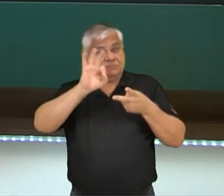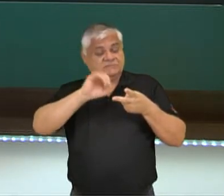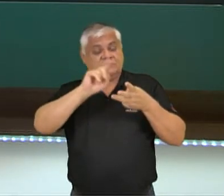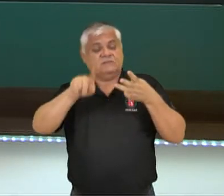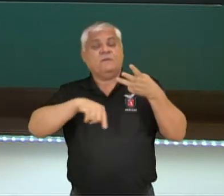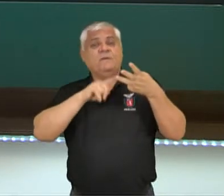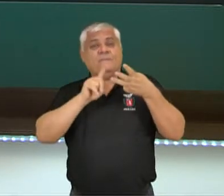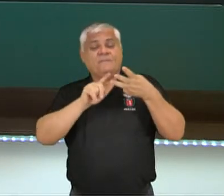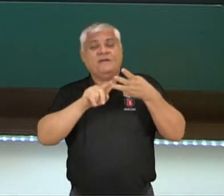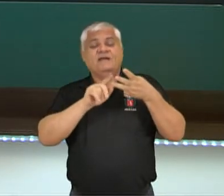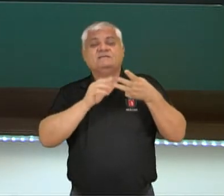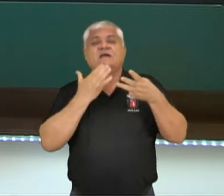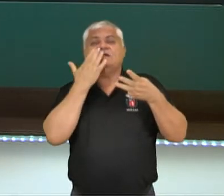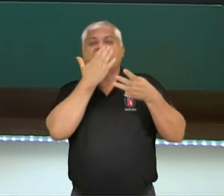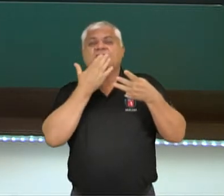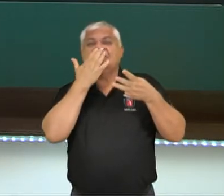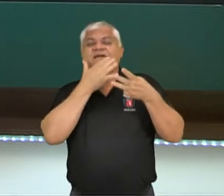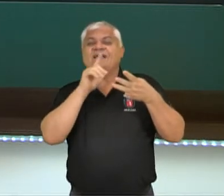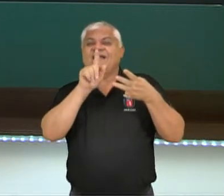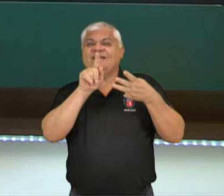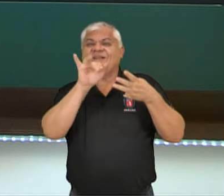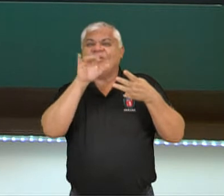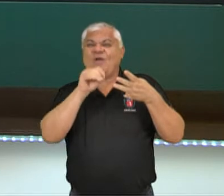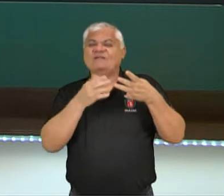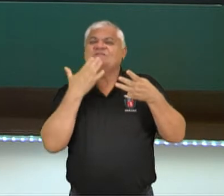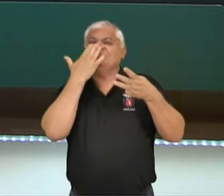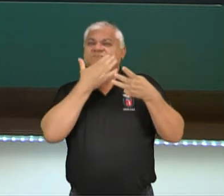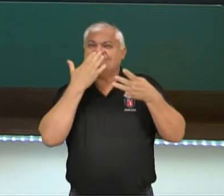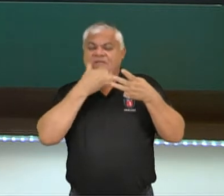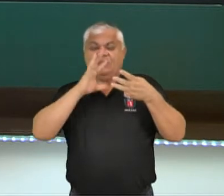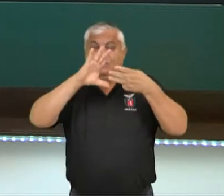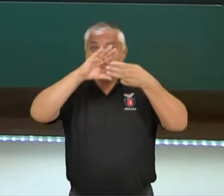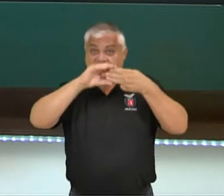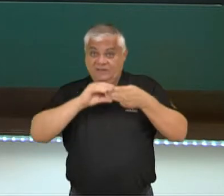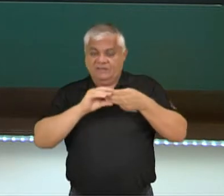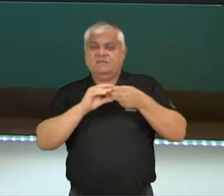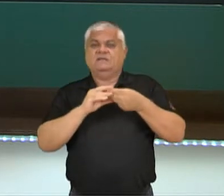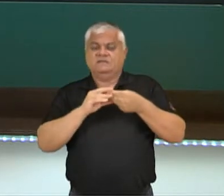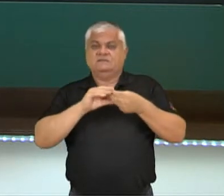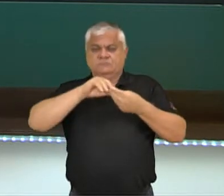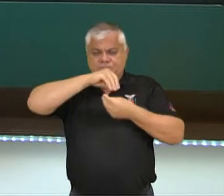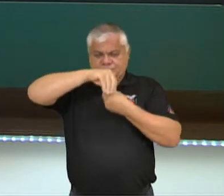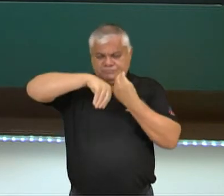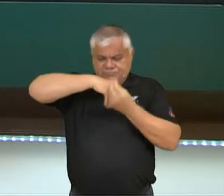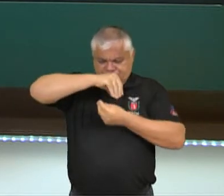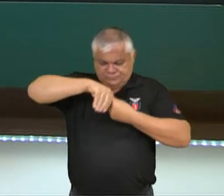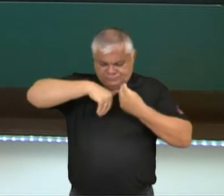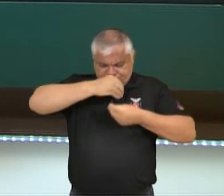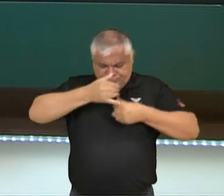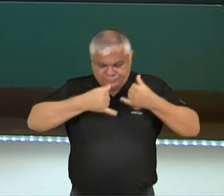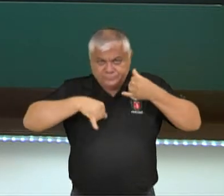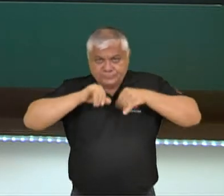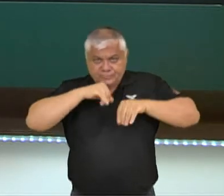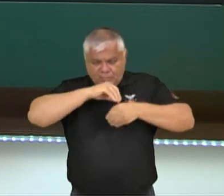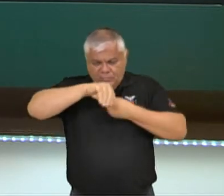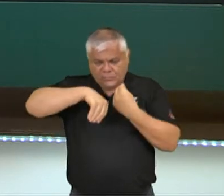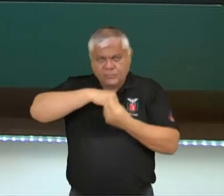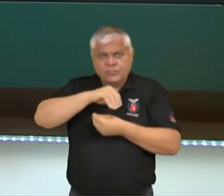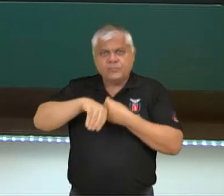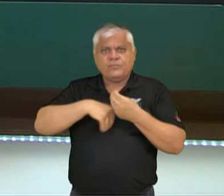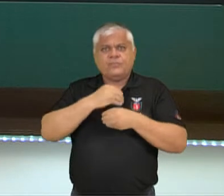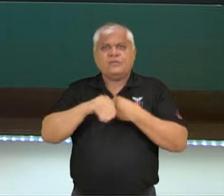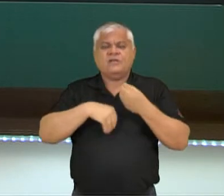a glicose que está vindo lá, né, os carboidratos da nutrição. A gente tem uma reação química que vai converter em